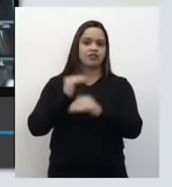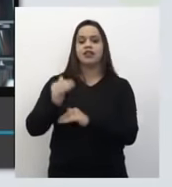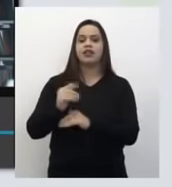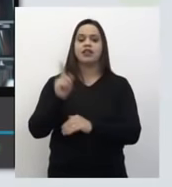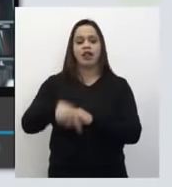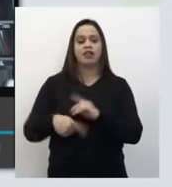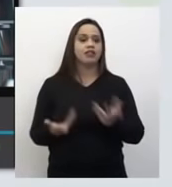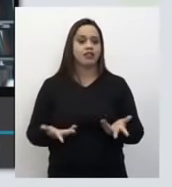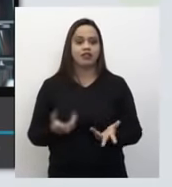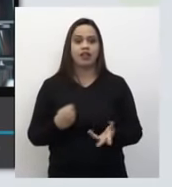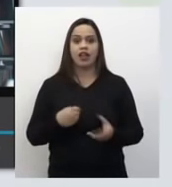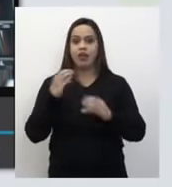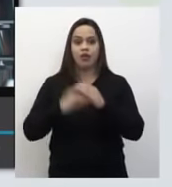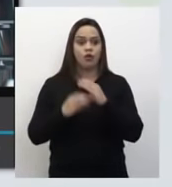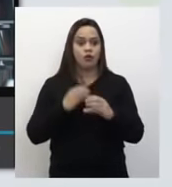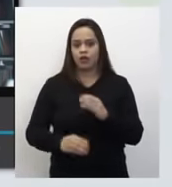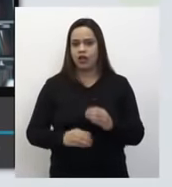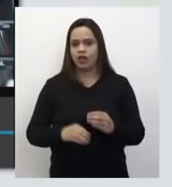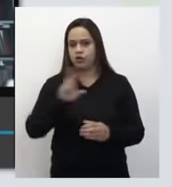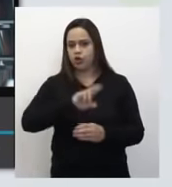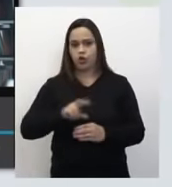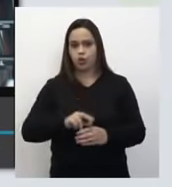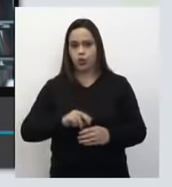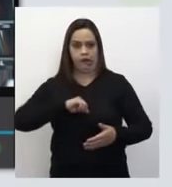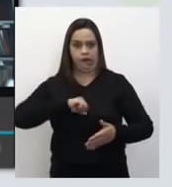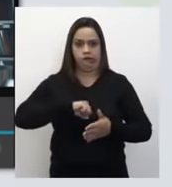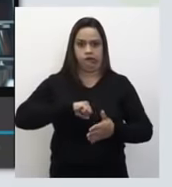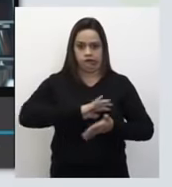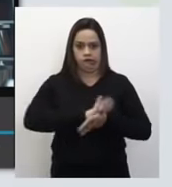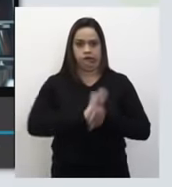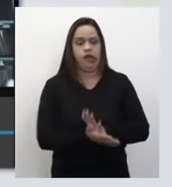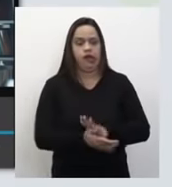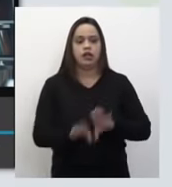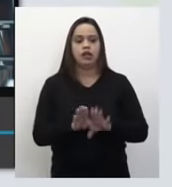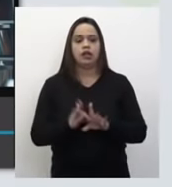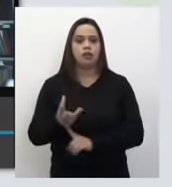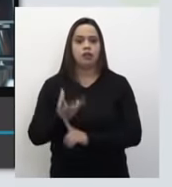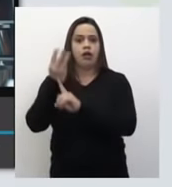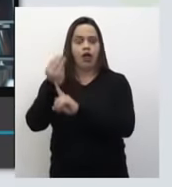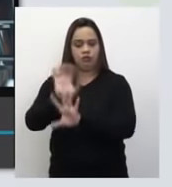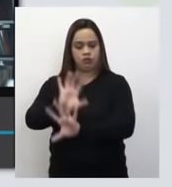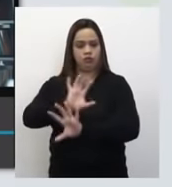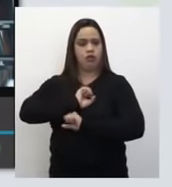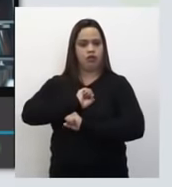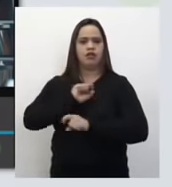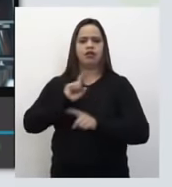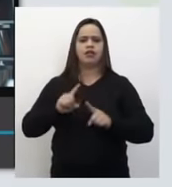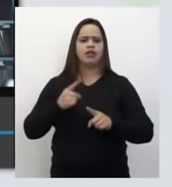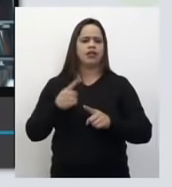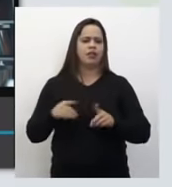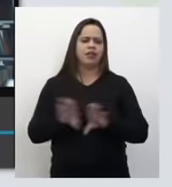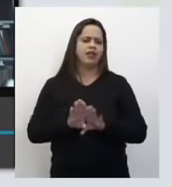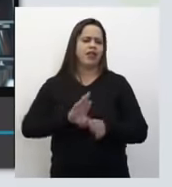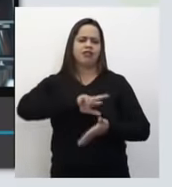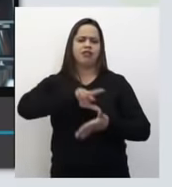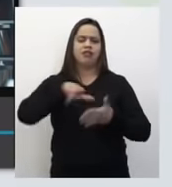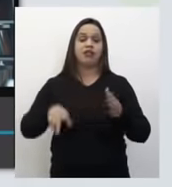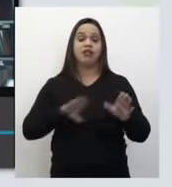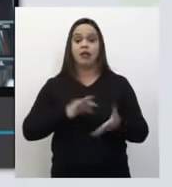thinking, comunicação não violenta, uma coisa chamada que é a arte de receber, do inglês Art of Hosting. E tem um monte de coisa. Tem o Café